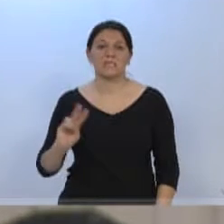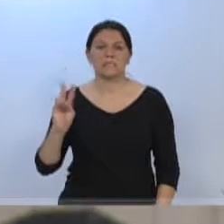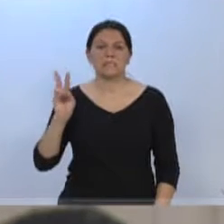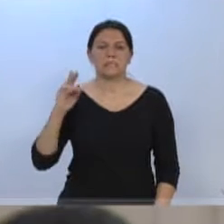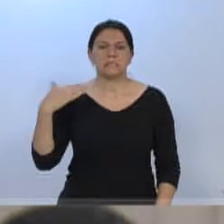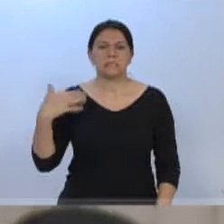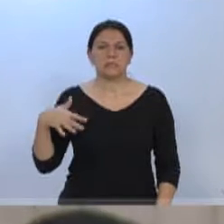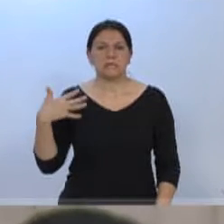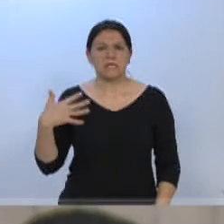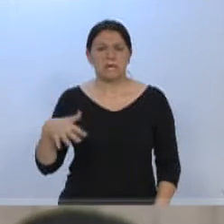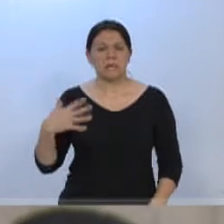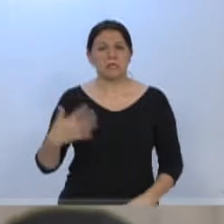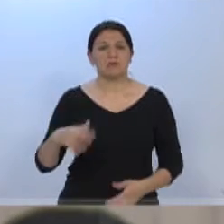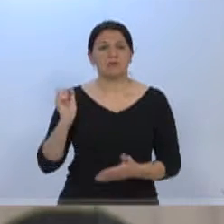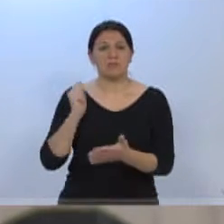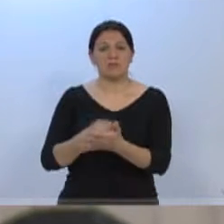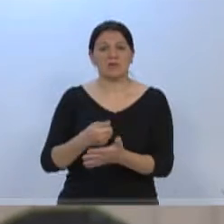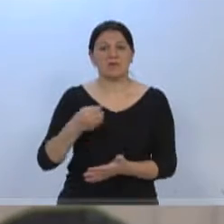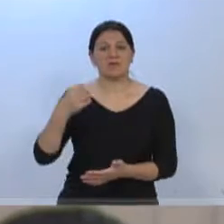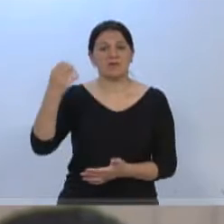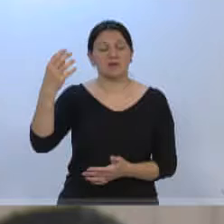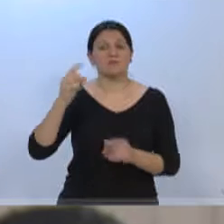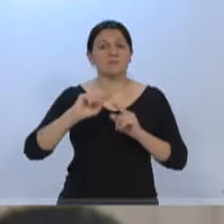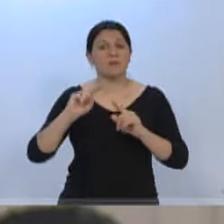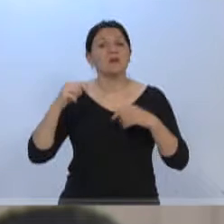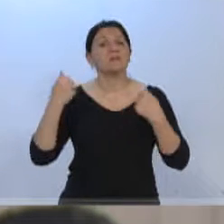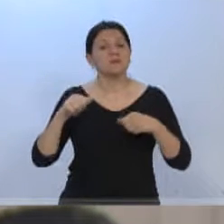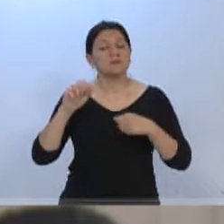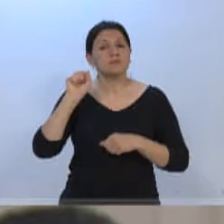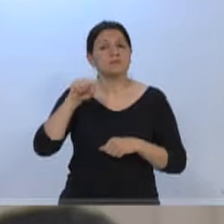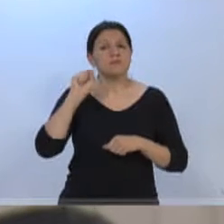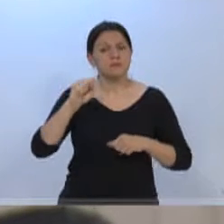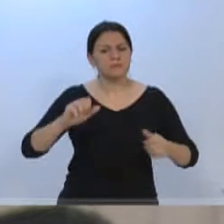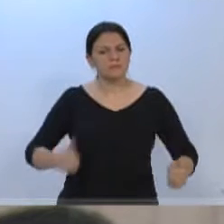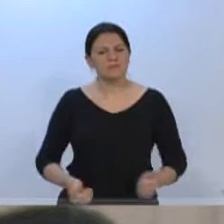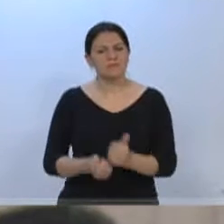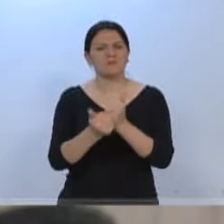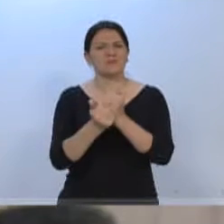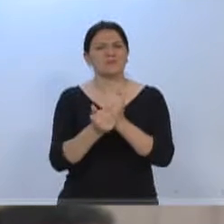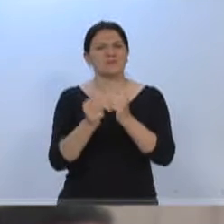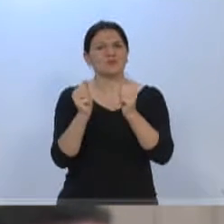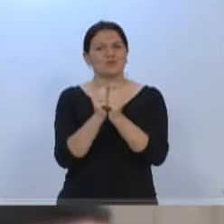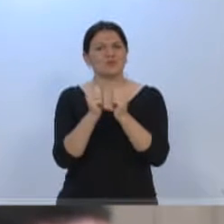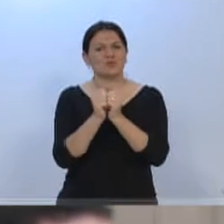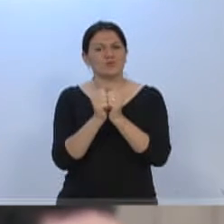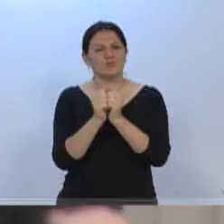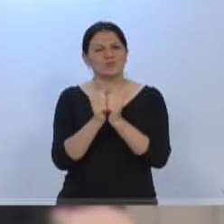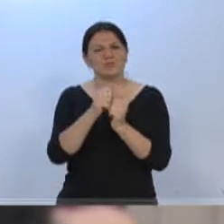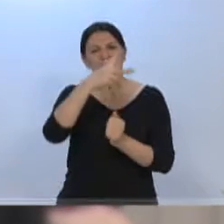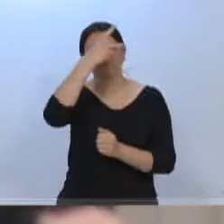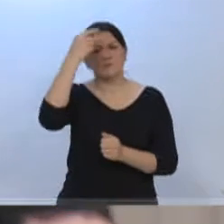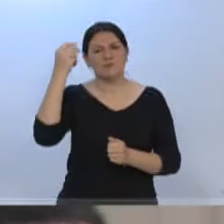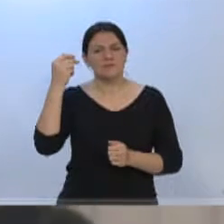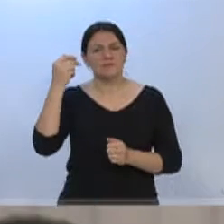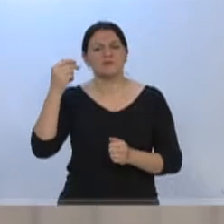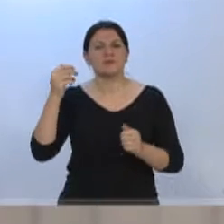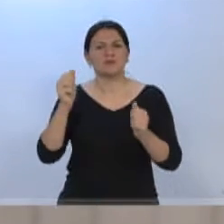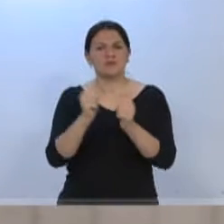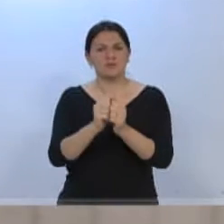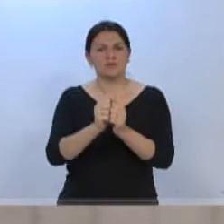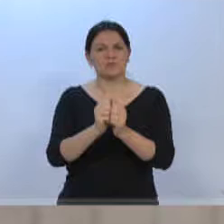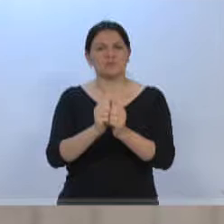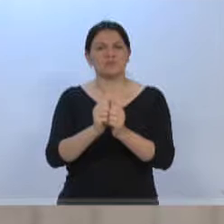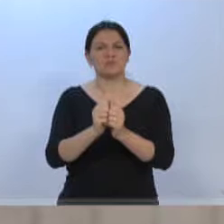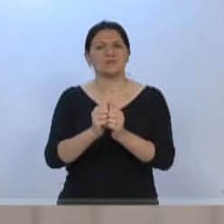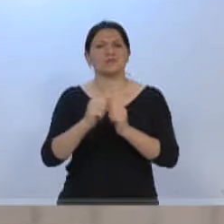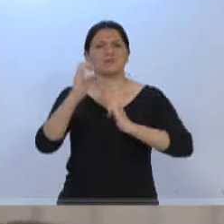para custear essas viagens e que nós temos que, sim, ter essa parceria entre o público e o privado, melhor, entre